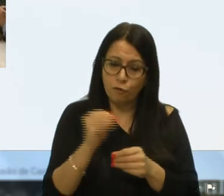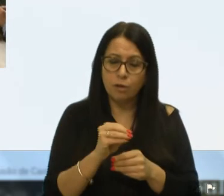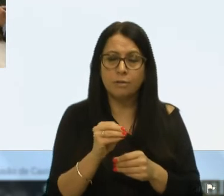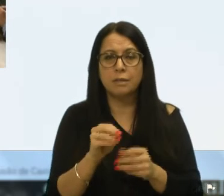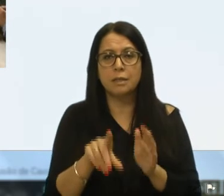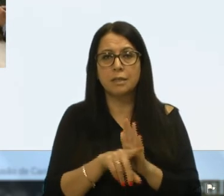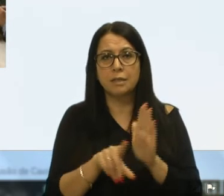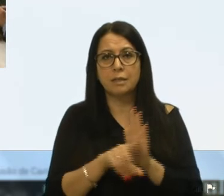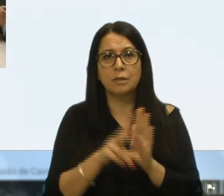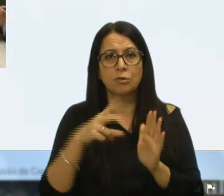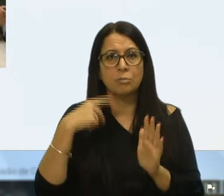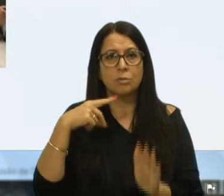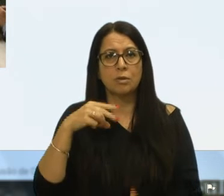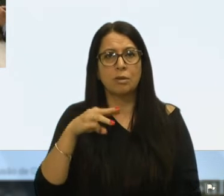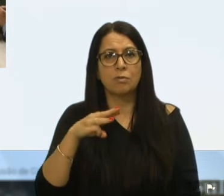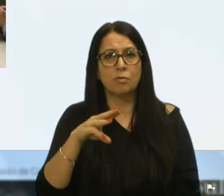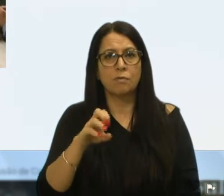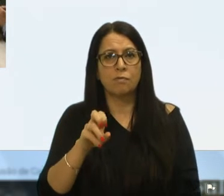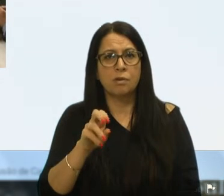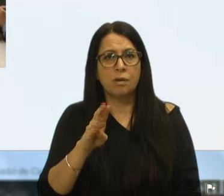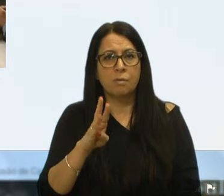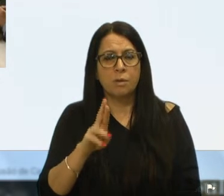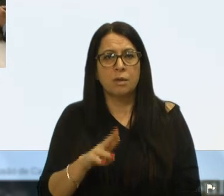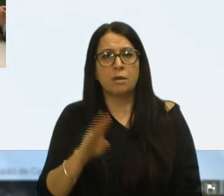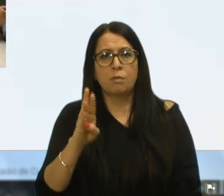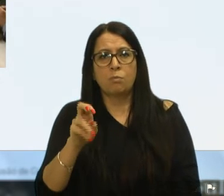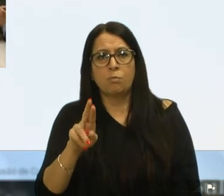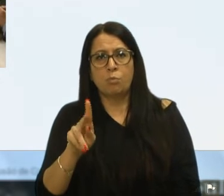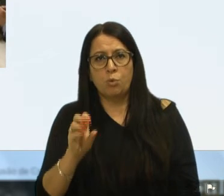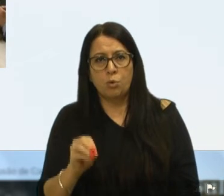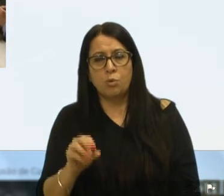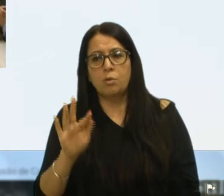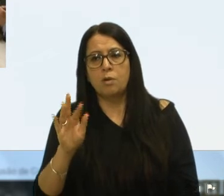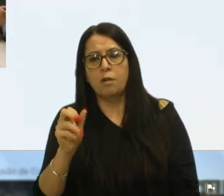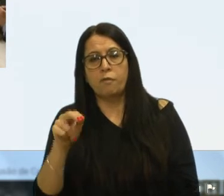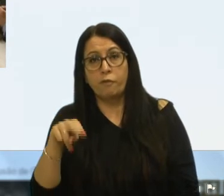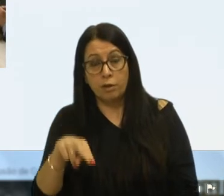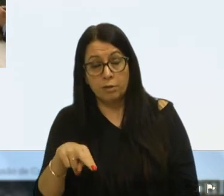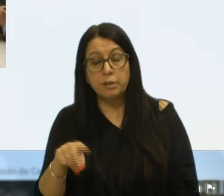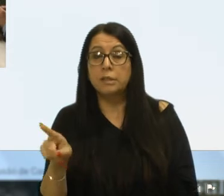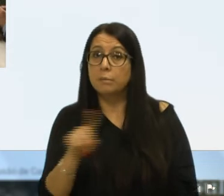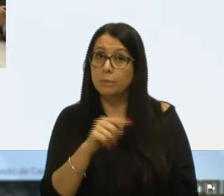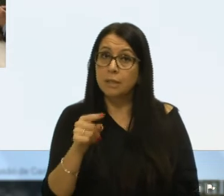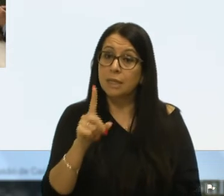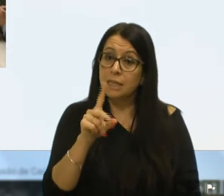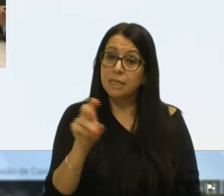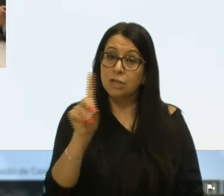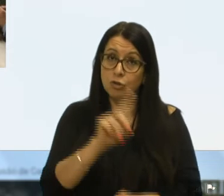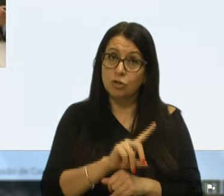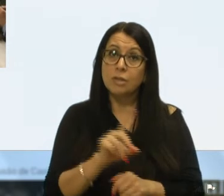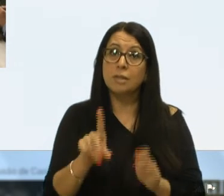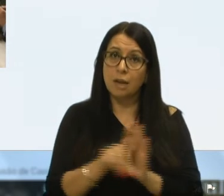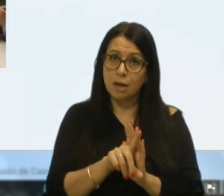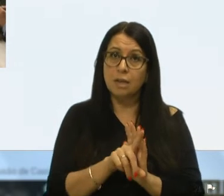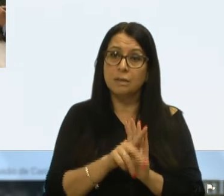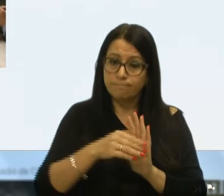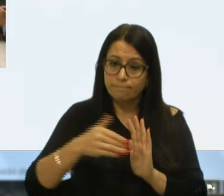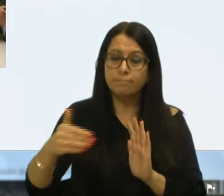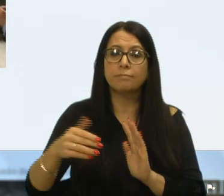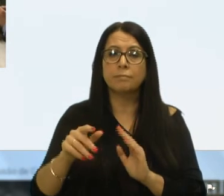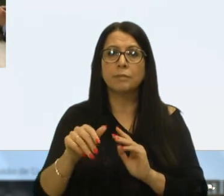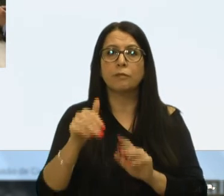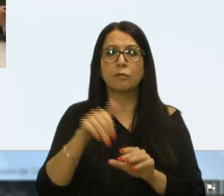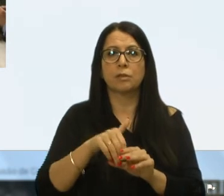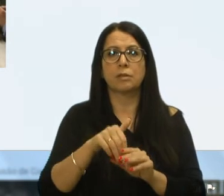através do deputado aelton vebber deputado búrigo o deputado frança em si ea daqui a 15 dias essa lei ela estará sendo votado